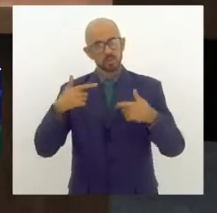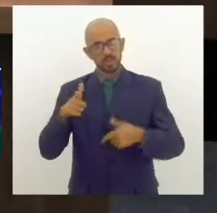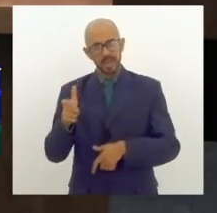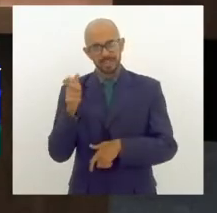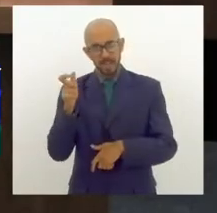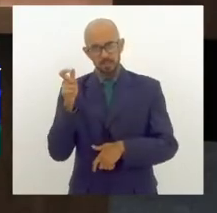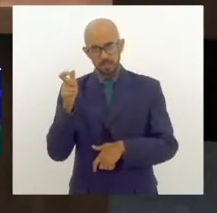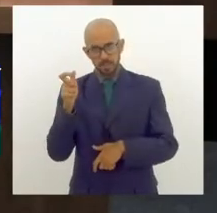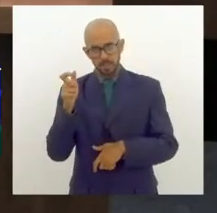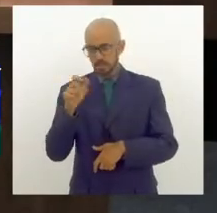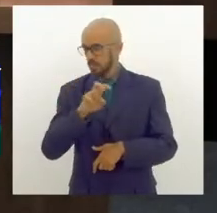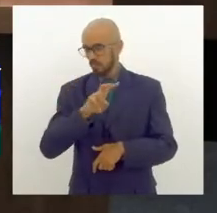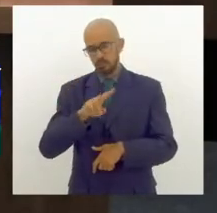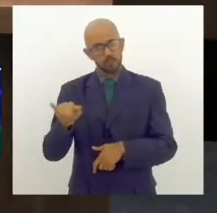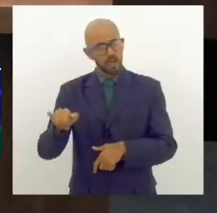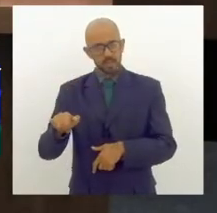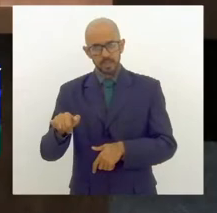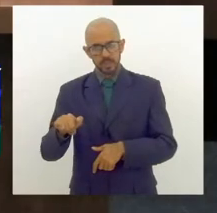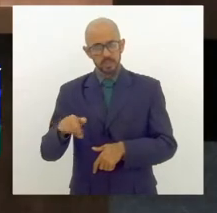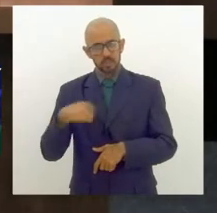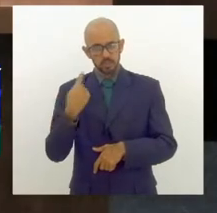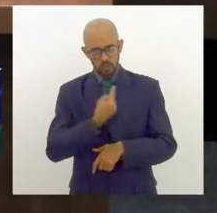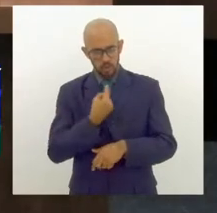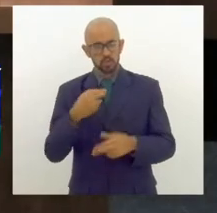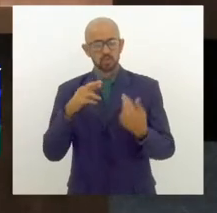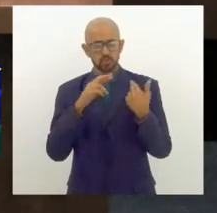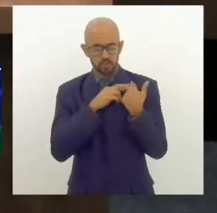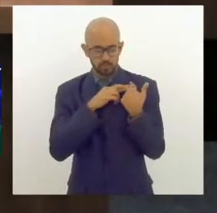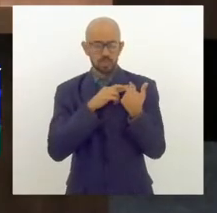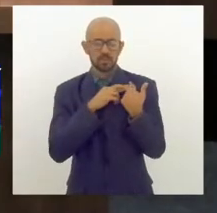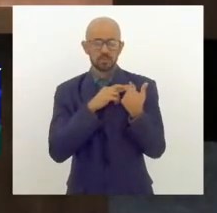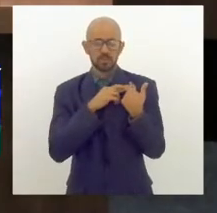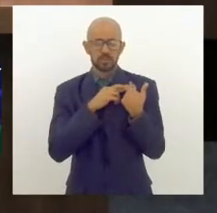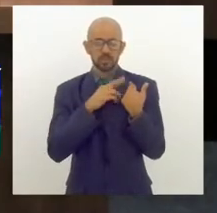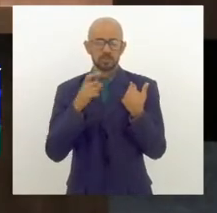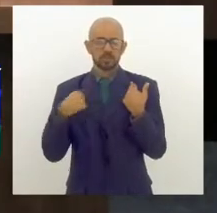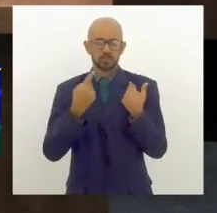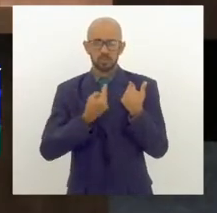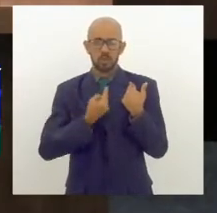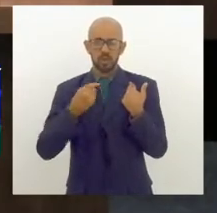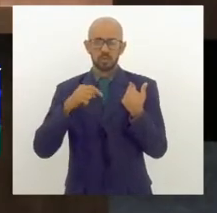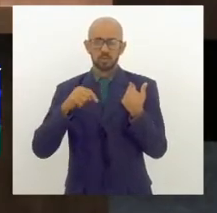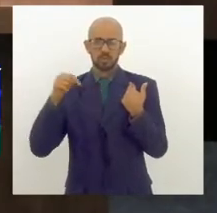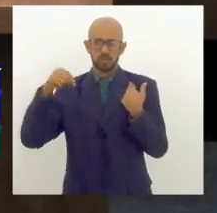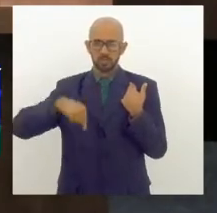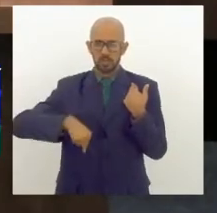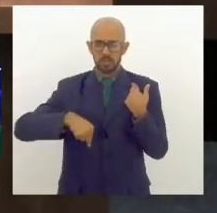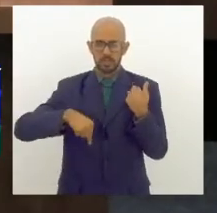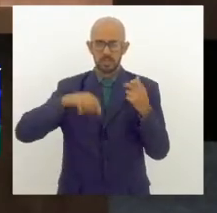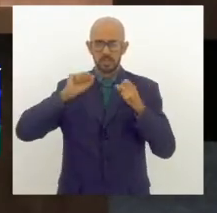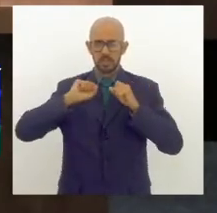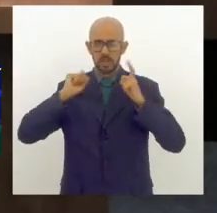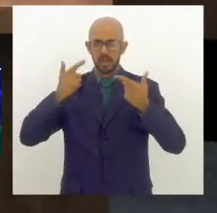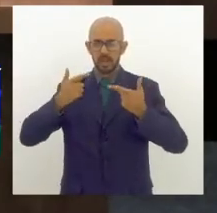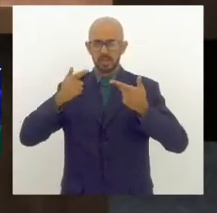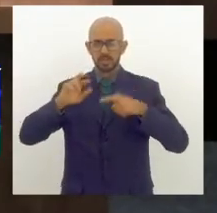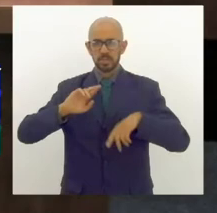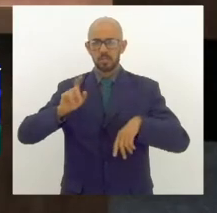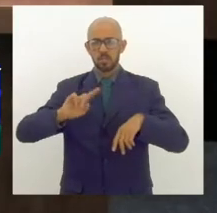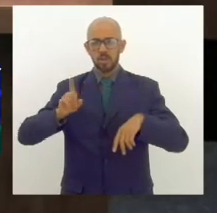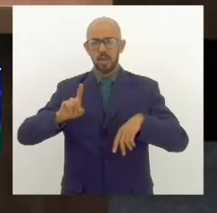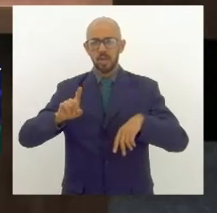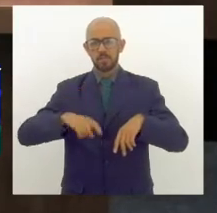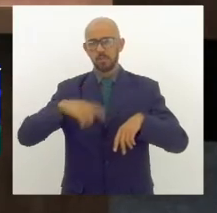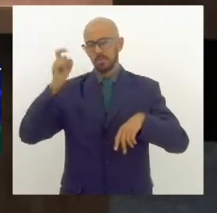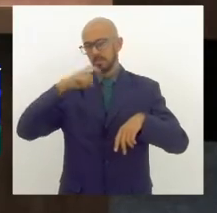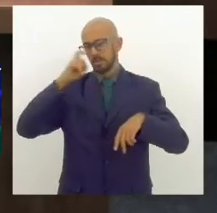senhora presidenta. Então, somos responsáveis. Somos pessoas que estamos aqui nesse parlamento não por uma lógica